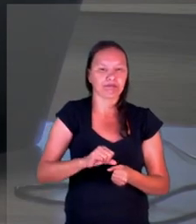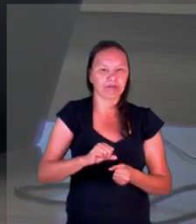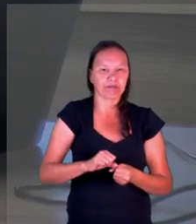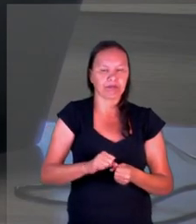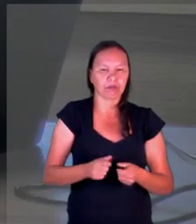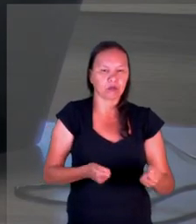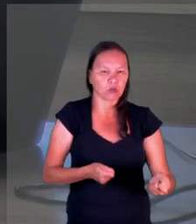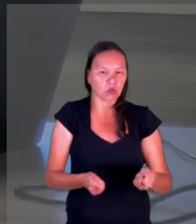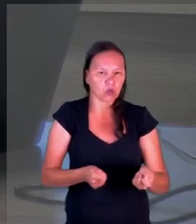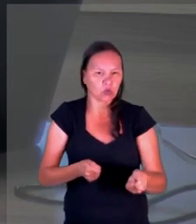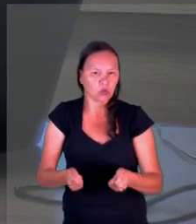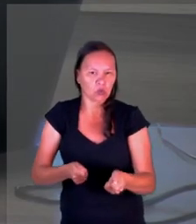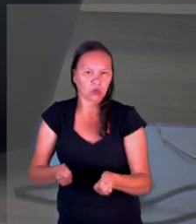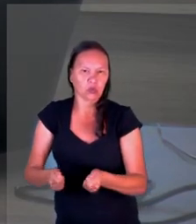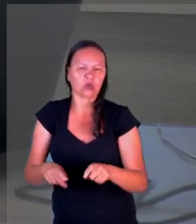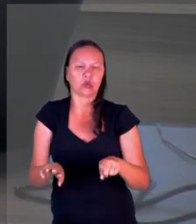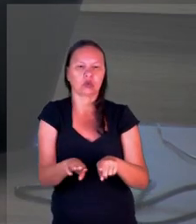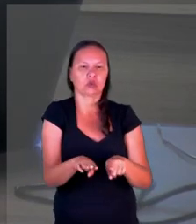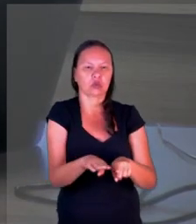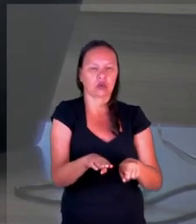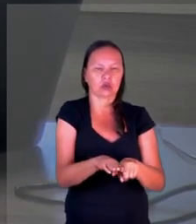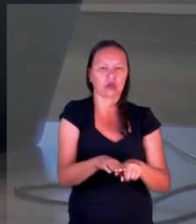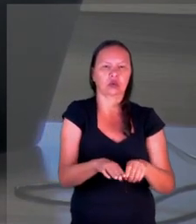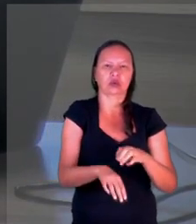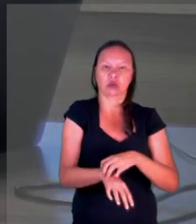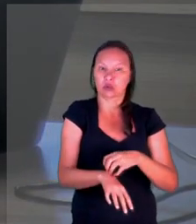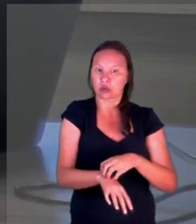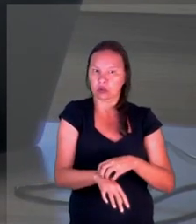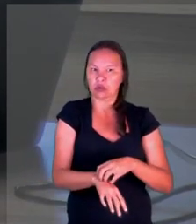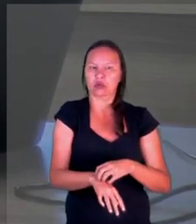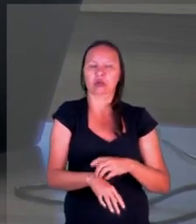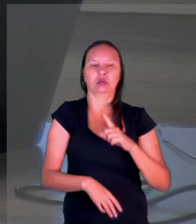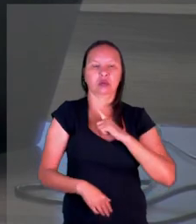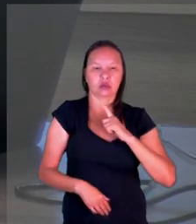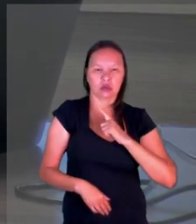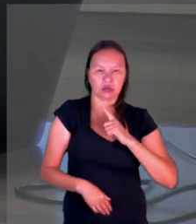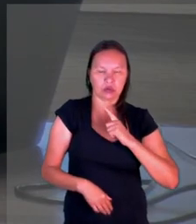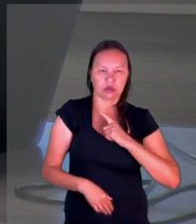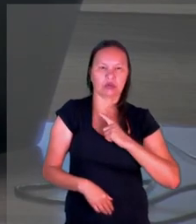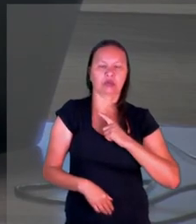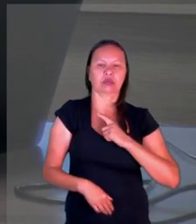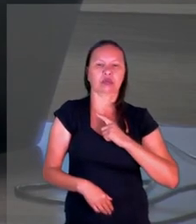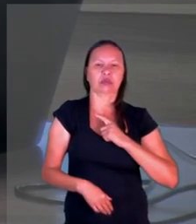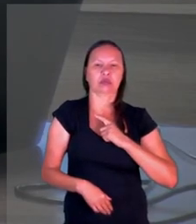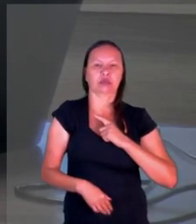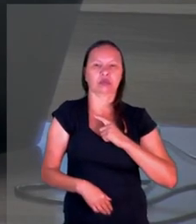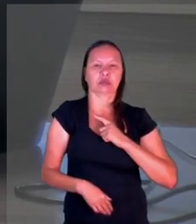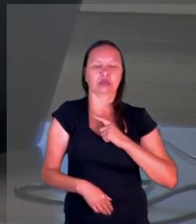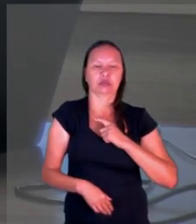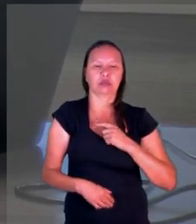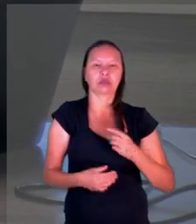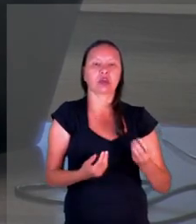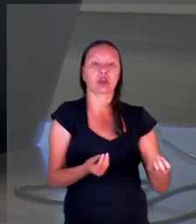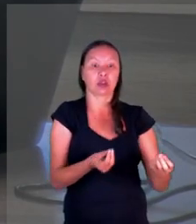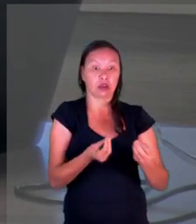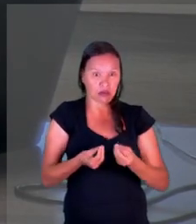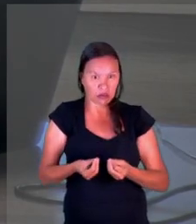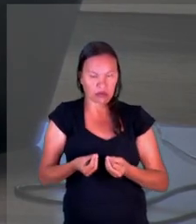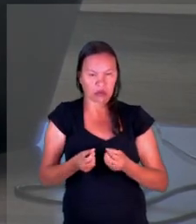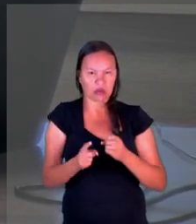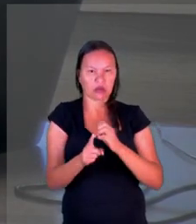controle para que também esse programa ele tenha a finalidade de atender a